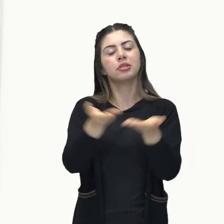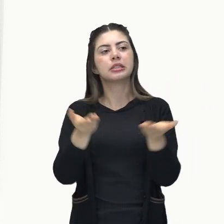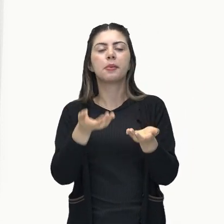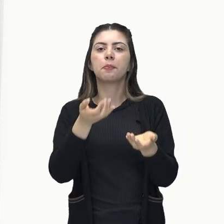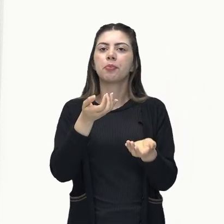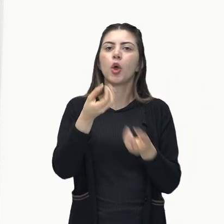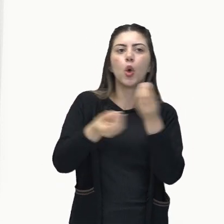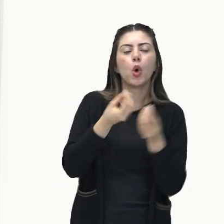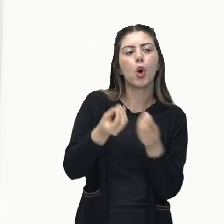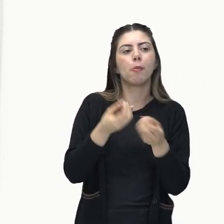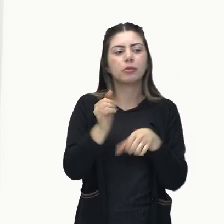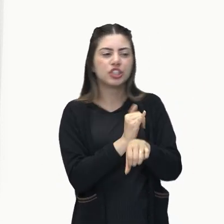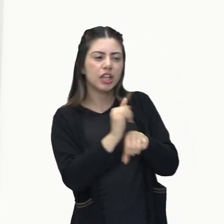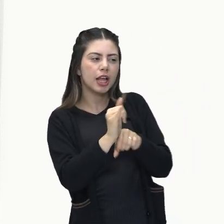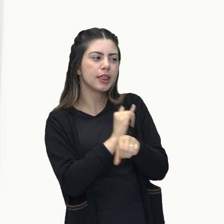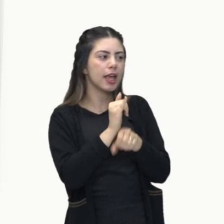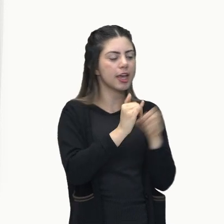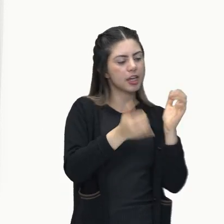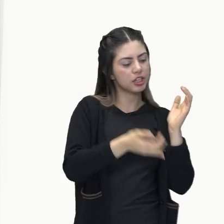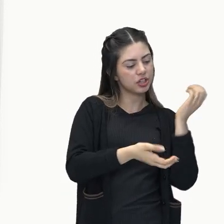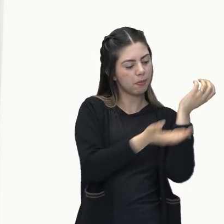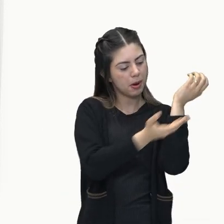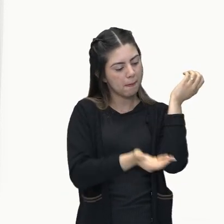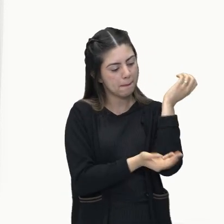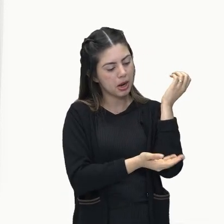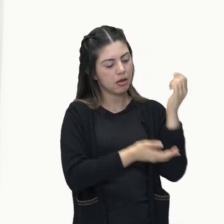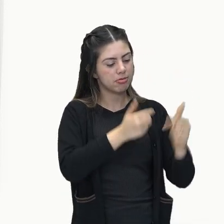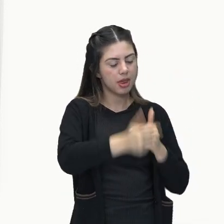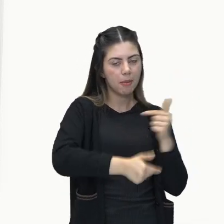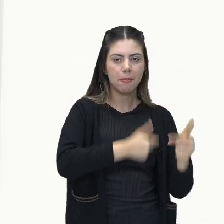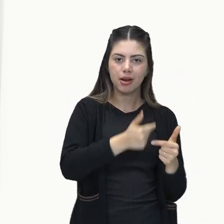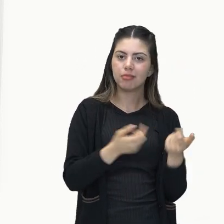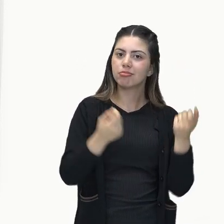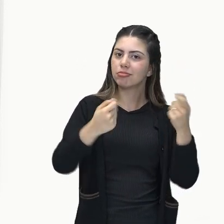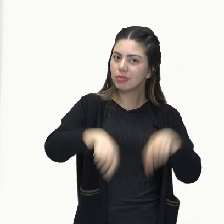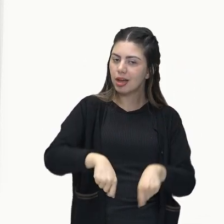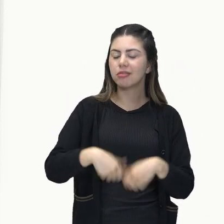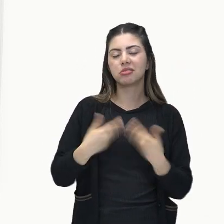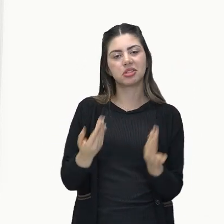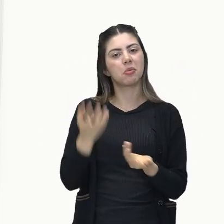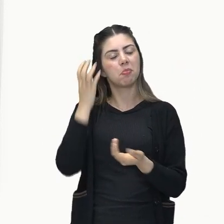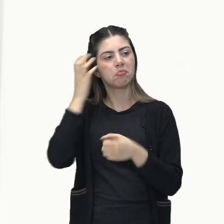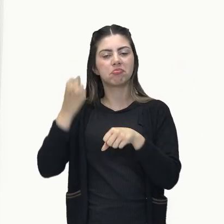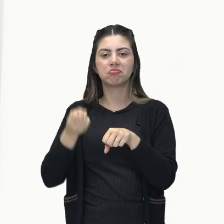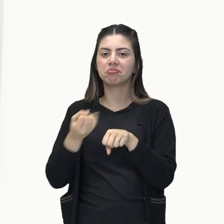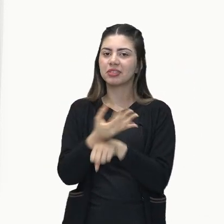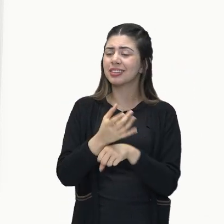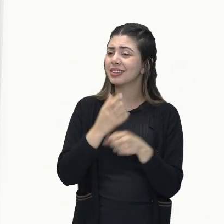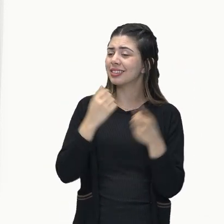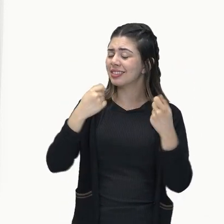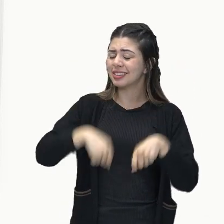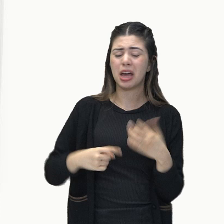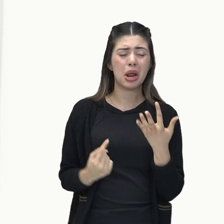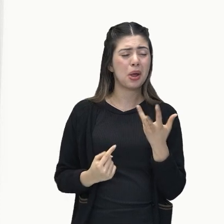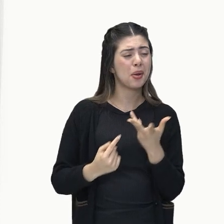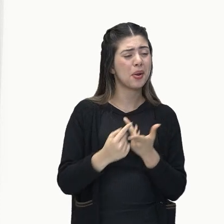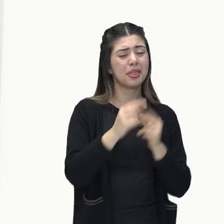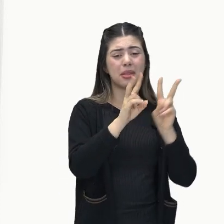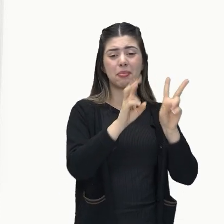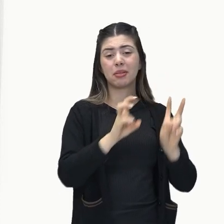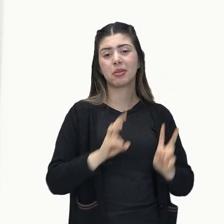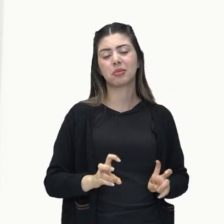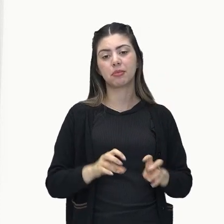dia de quem trabalha com isso. Então, o podcast ele tem essa possibilidade muito plural de fazer qualquer coisa. Aqui no caso, a gente tem esses alunos